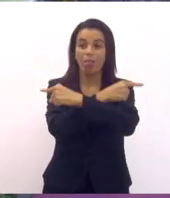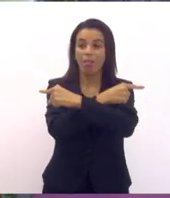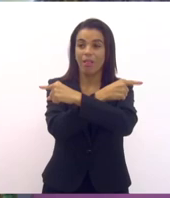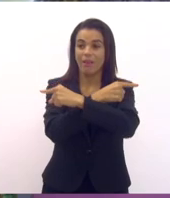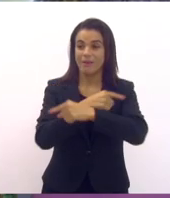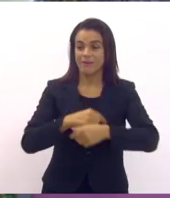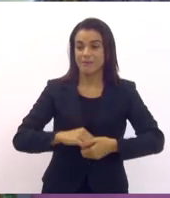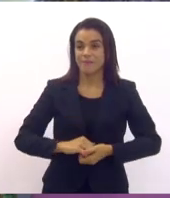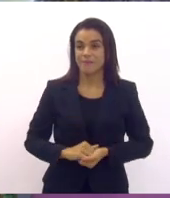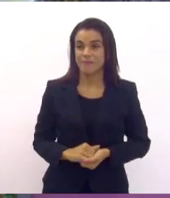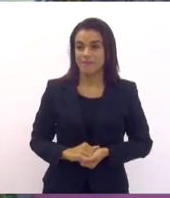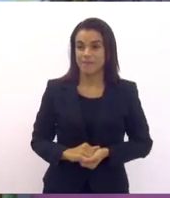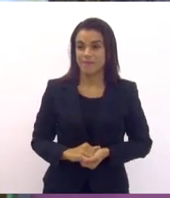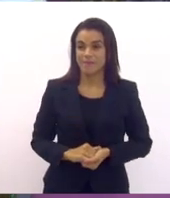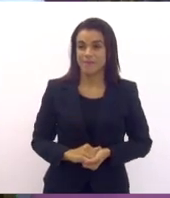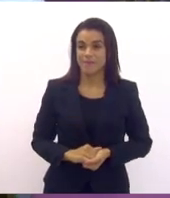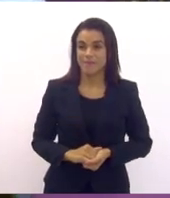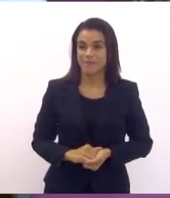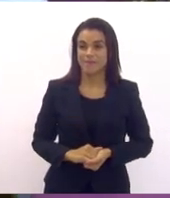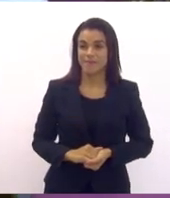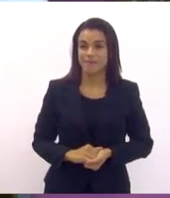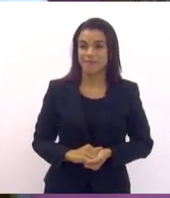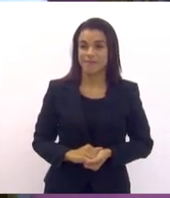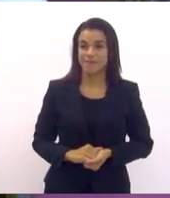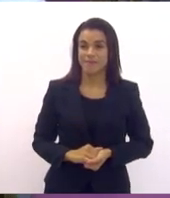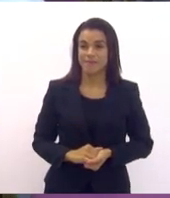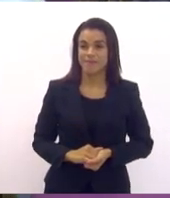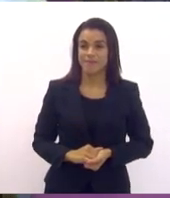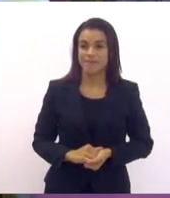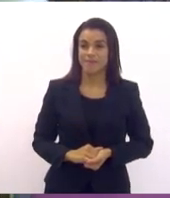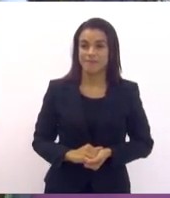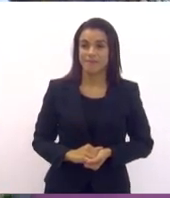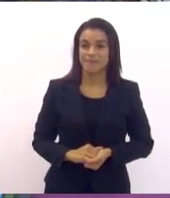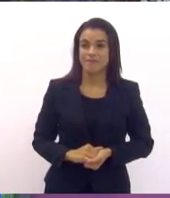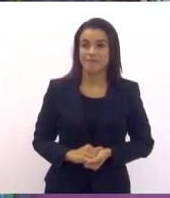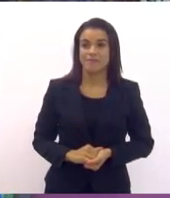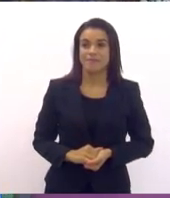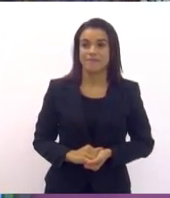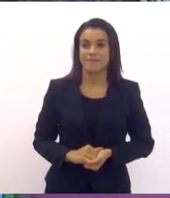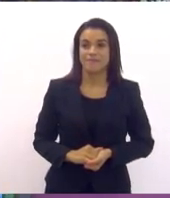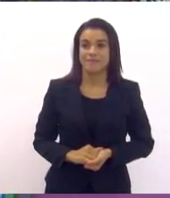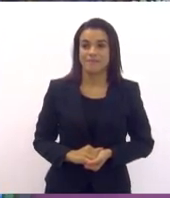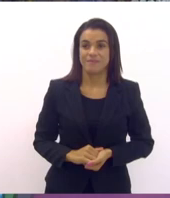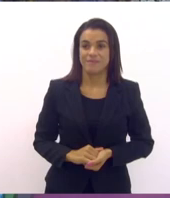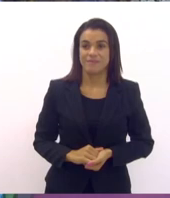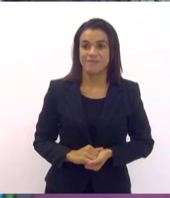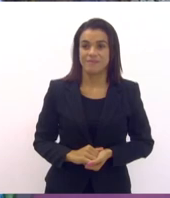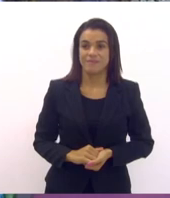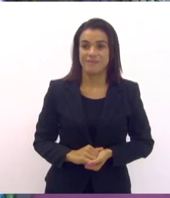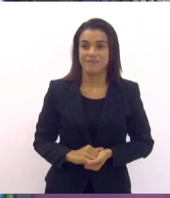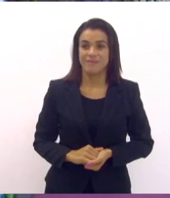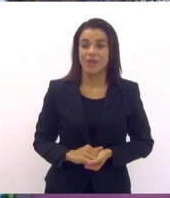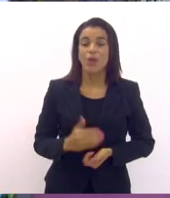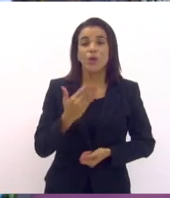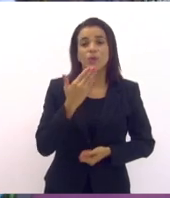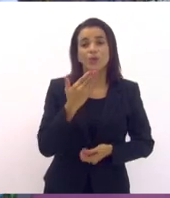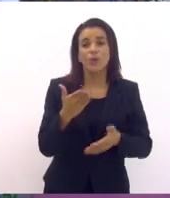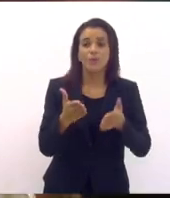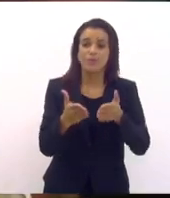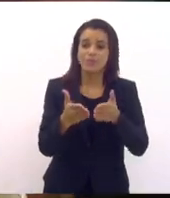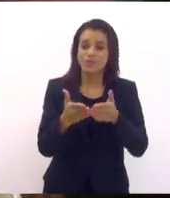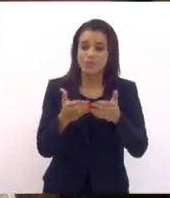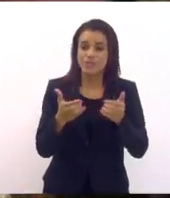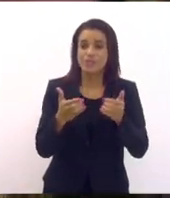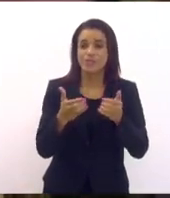favor Santa Rosa Oi não tô porque eu tô pedindo aqui para